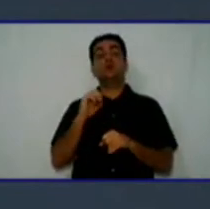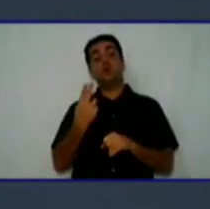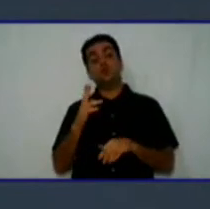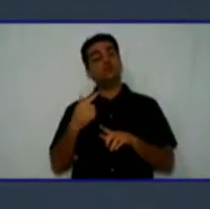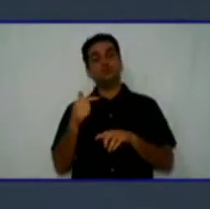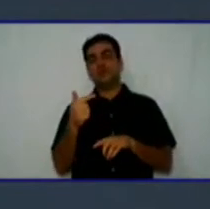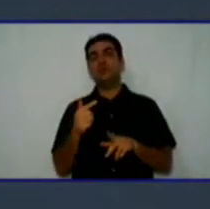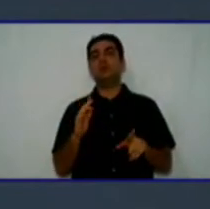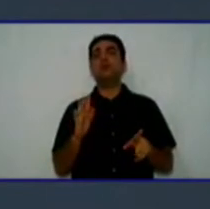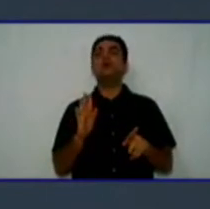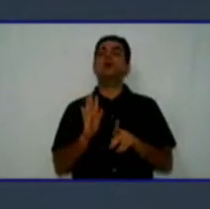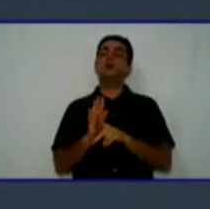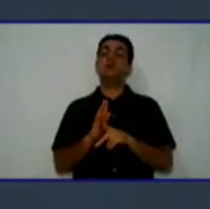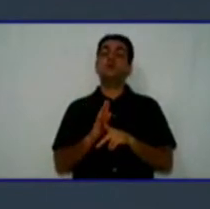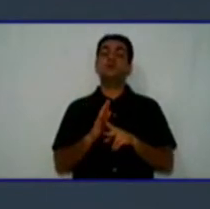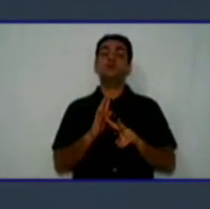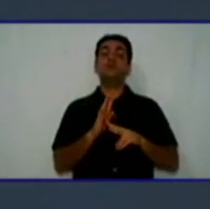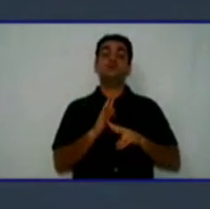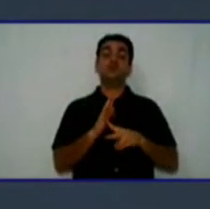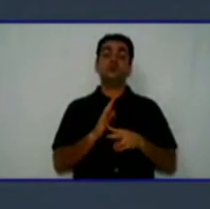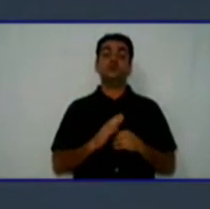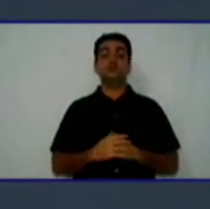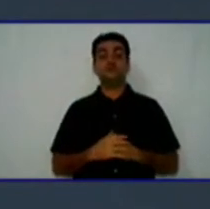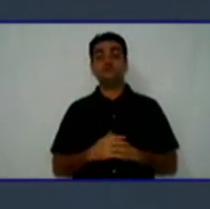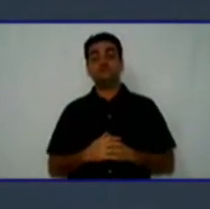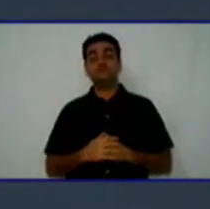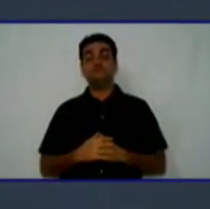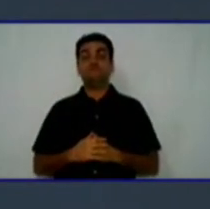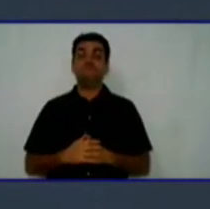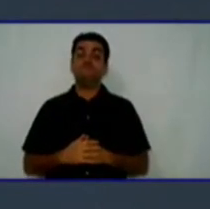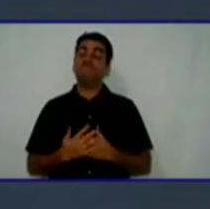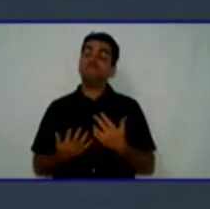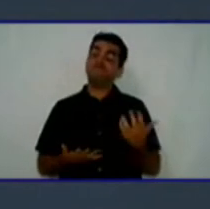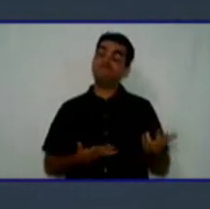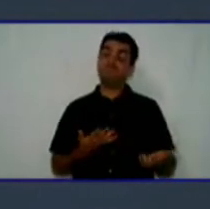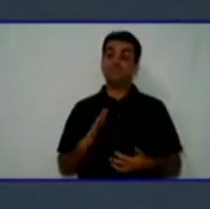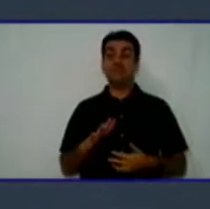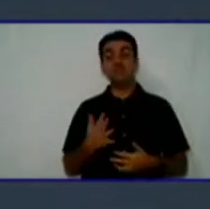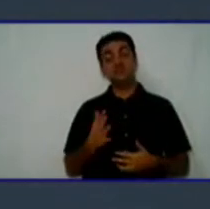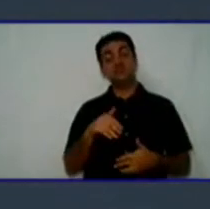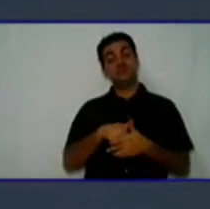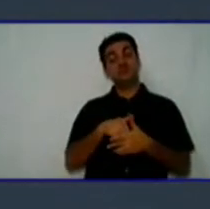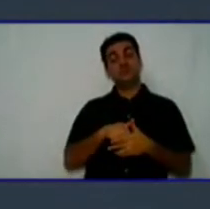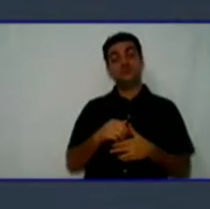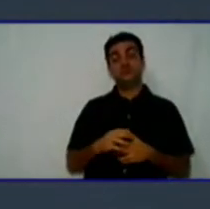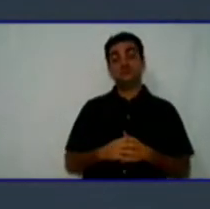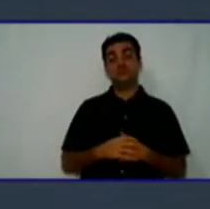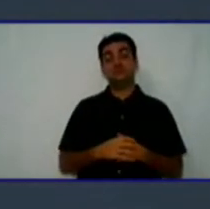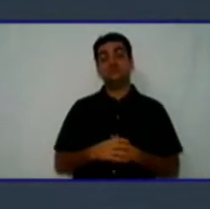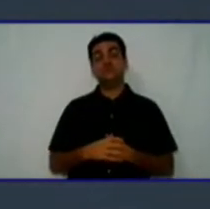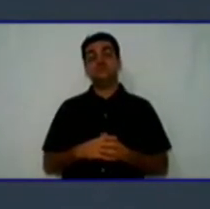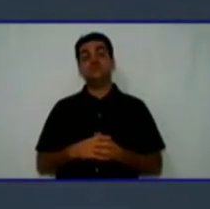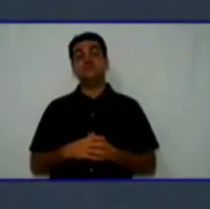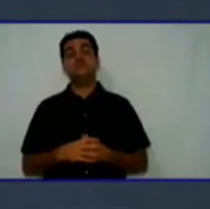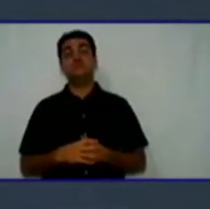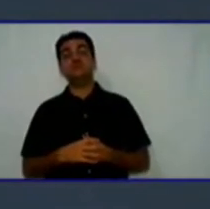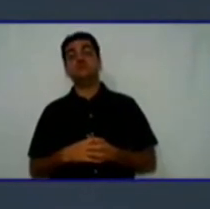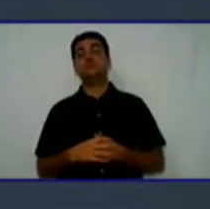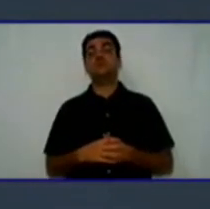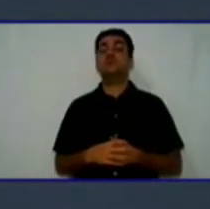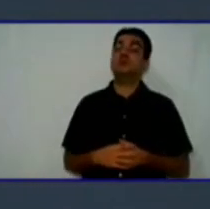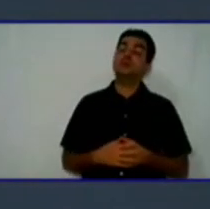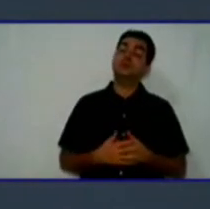ausência, à respectiva direção partidária. É como encaminho esse voto em preliminar, presidente, mas eu fico